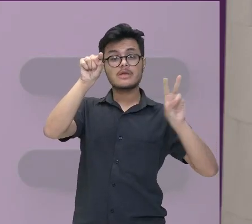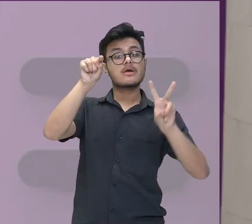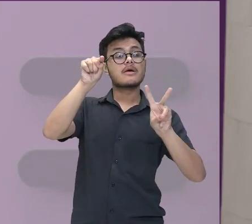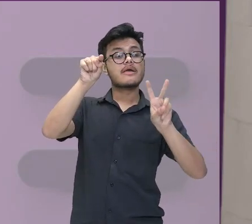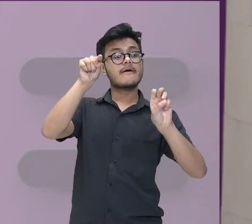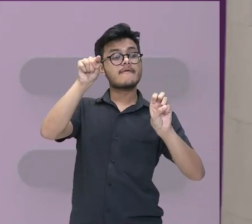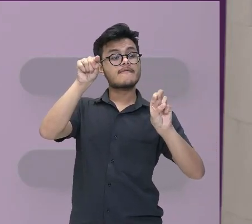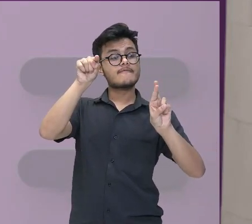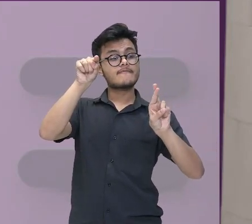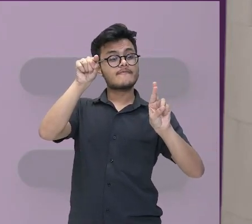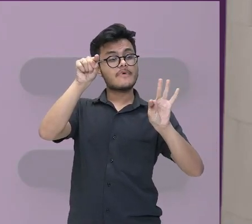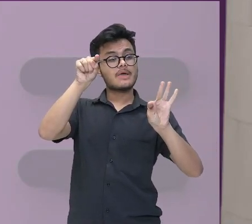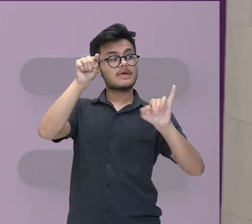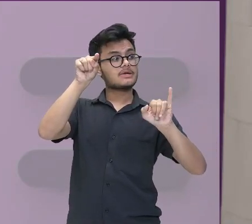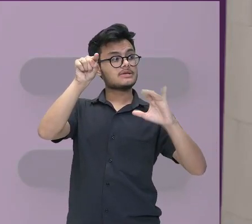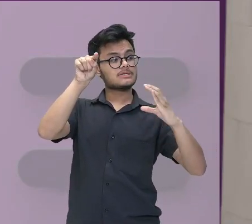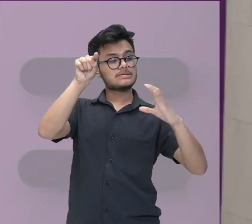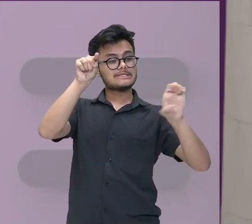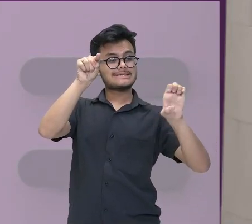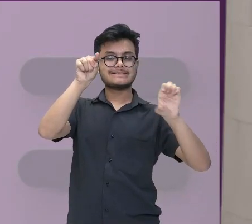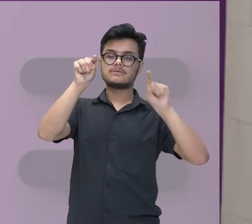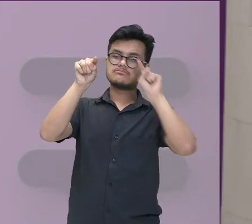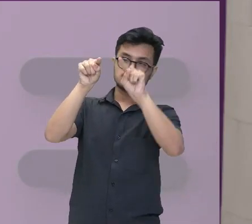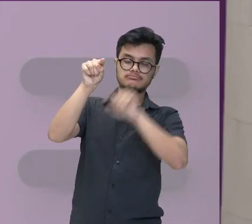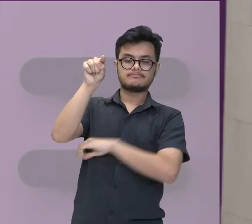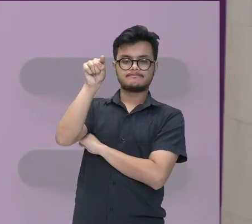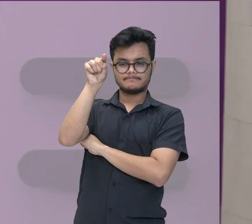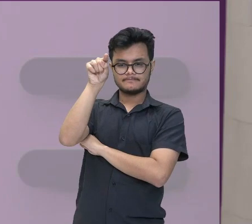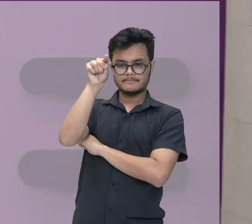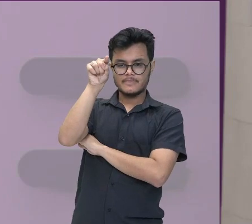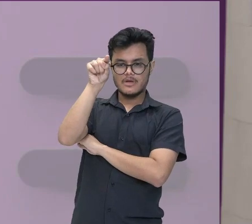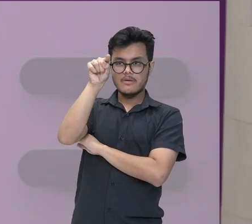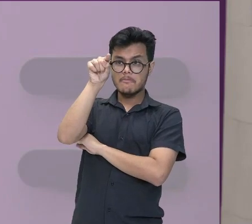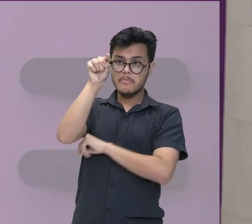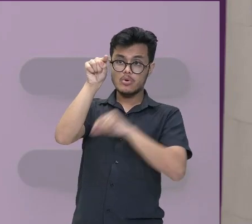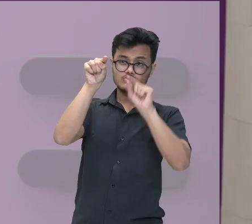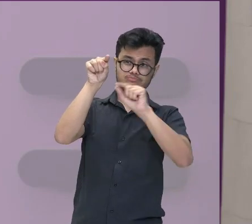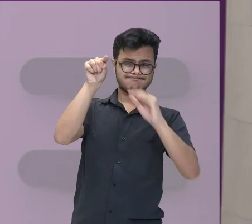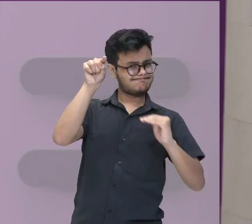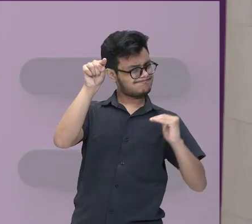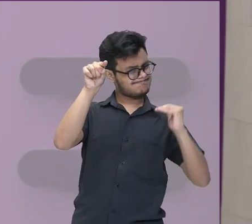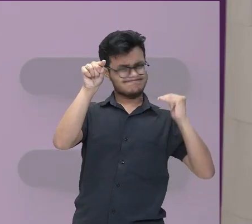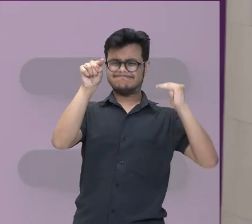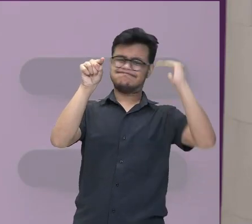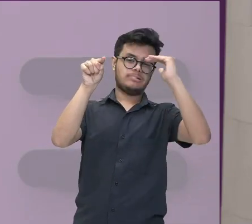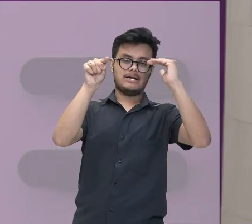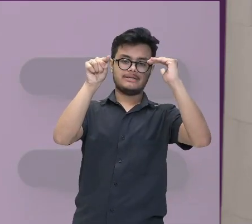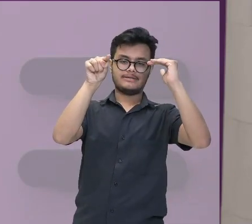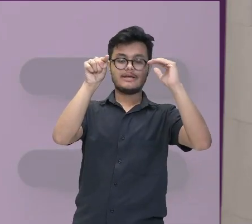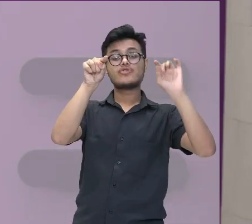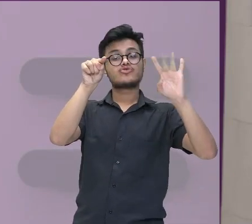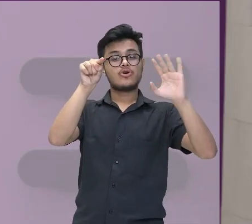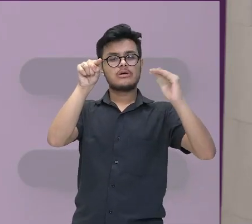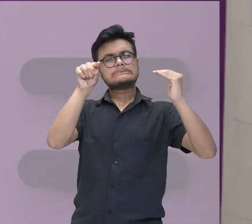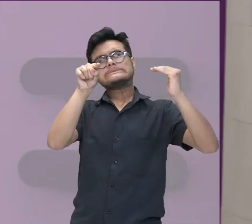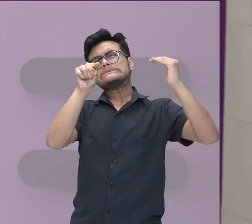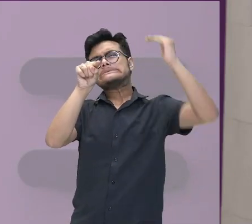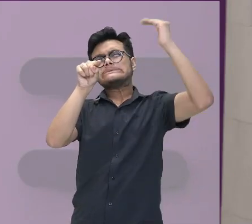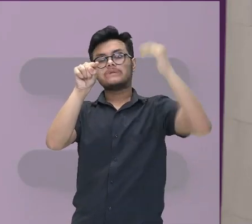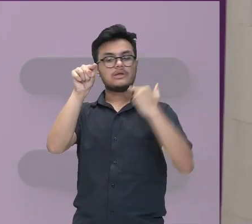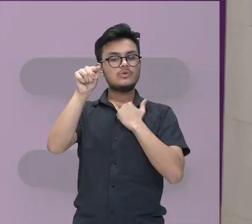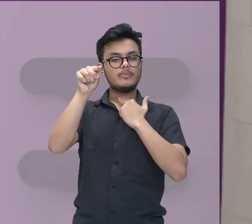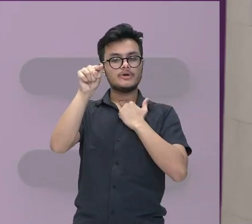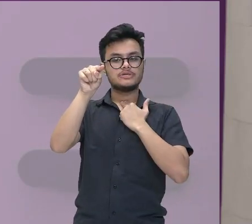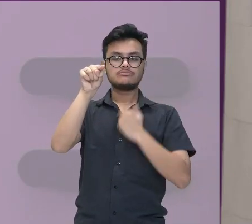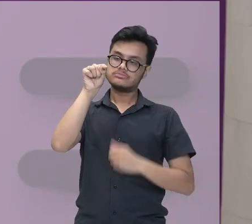vértice, tá? Será o vértice máximo que nós teremos nessa